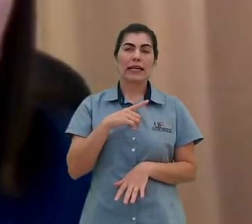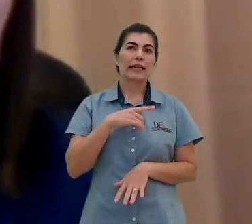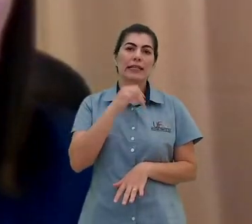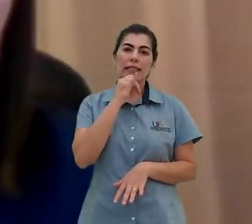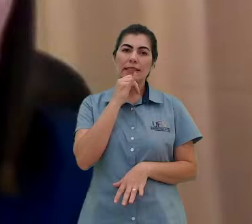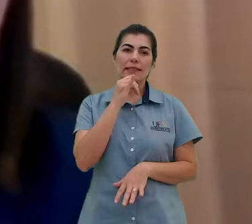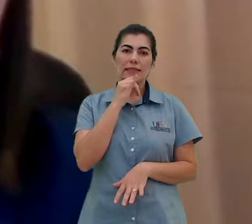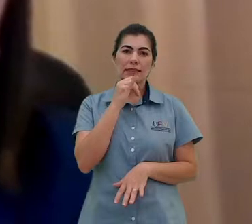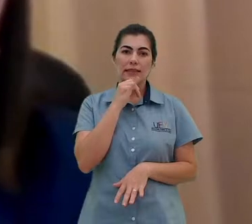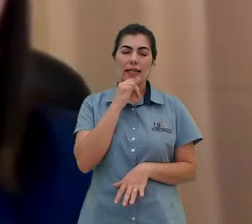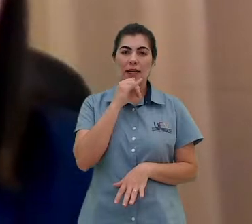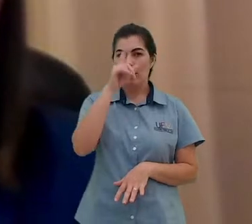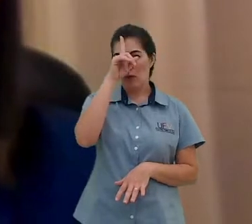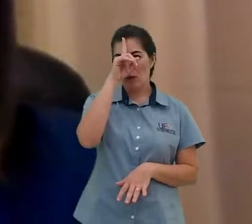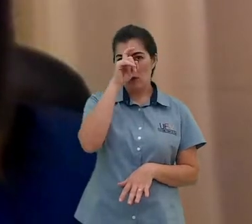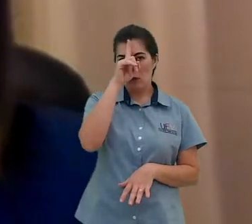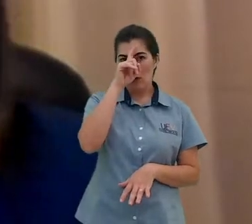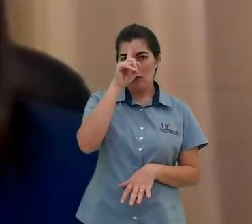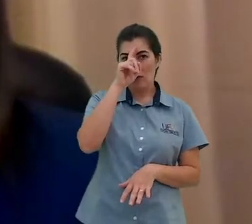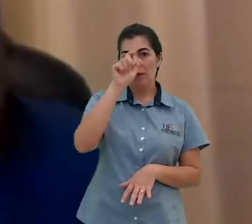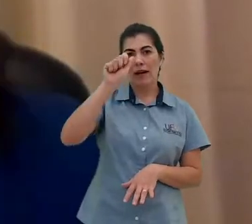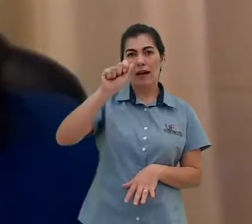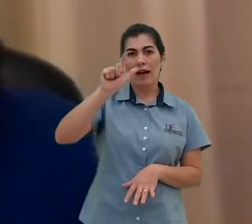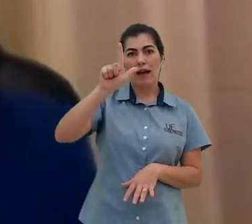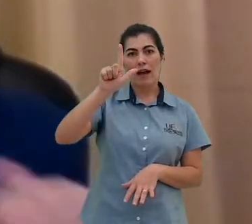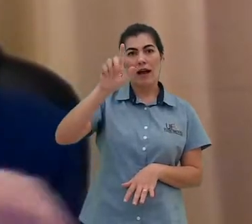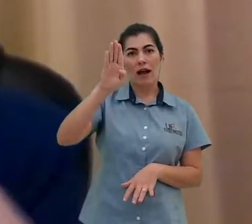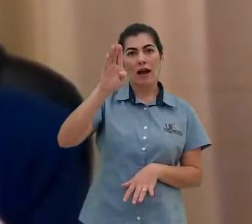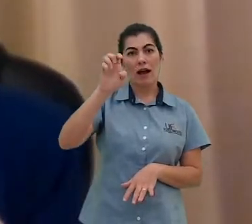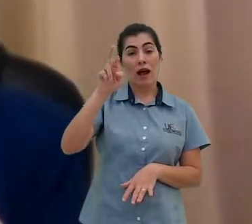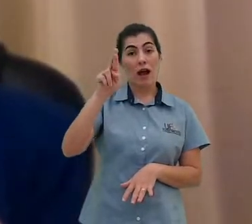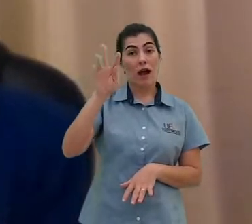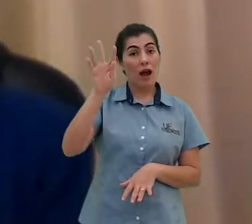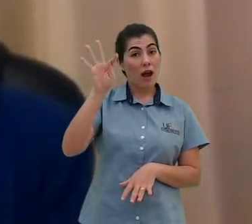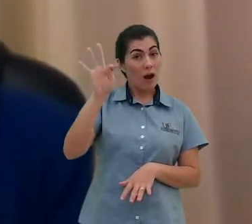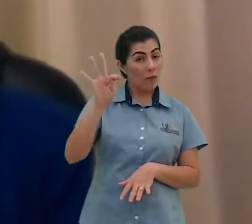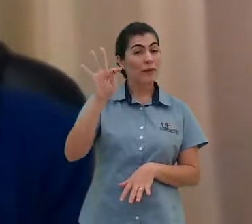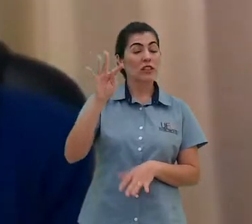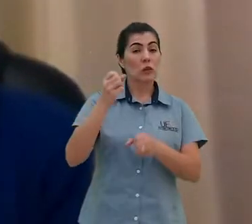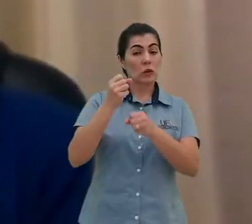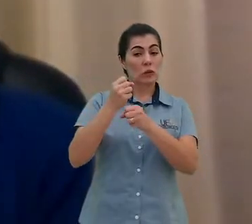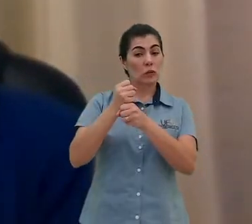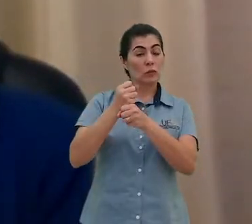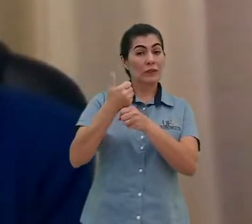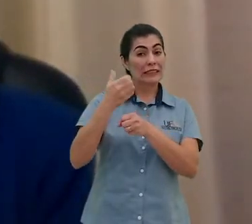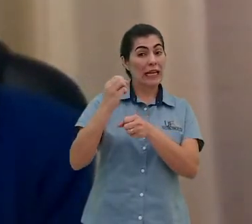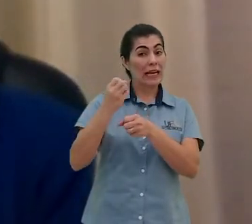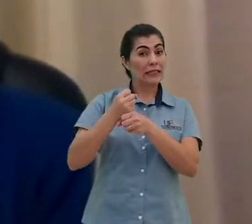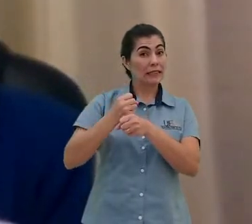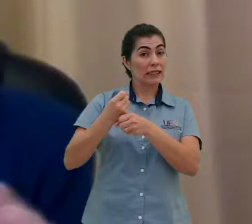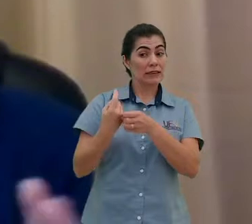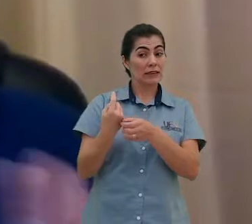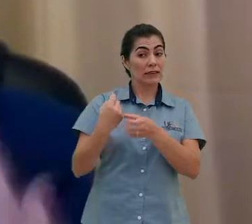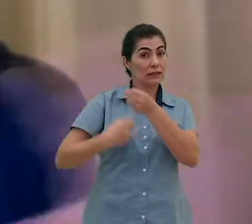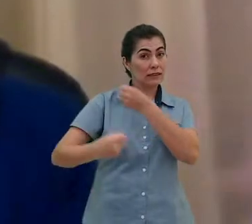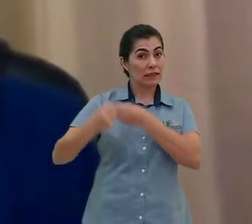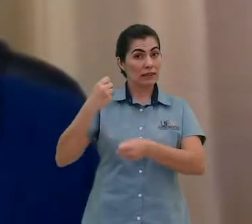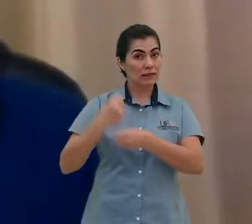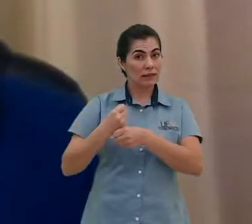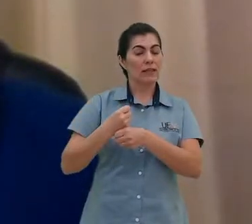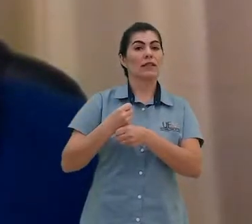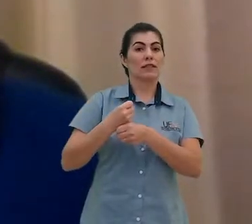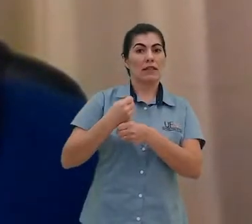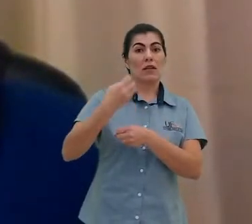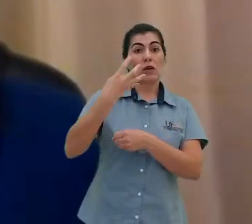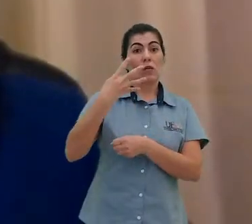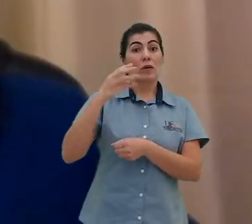no caso do hospital Albert Einstein, eles chegaram a dizer que há uns 10 anos atrás eles previam gastar 400 milhões na construção de um